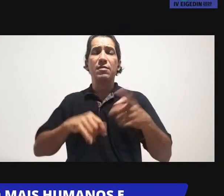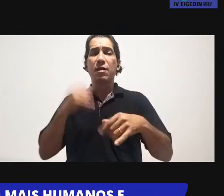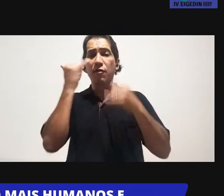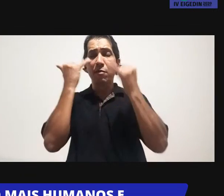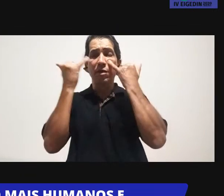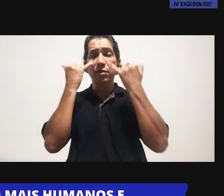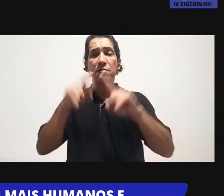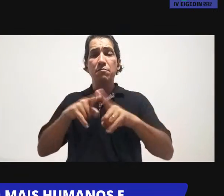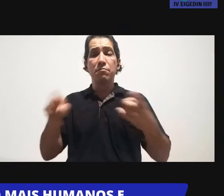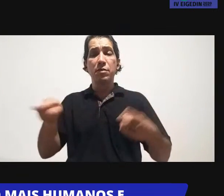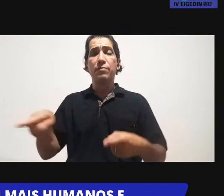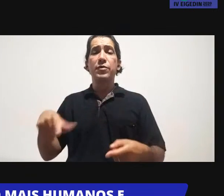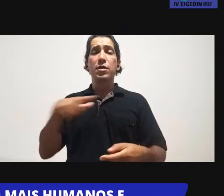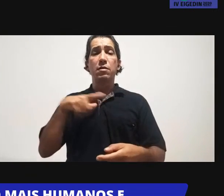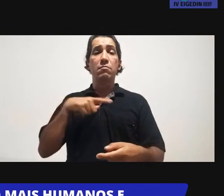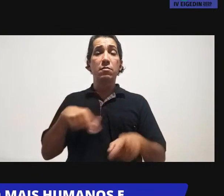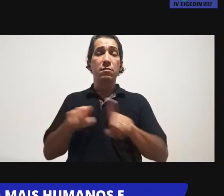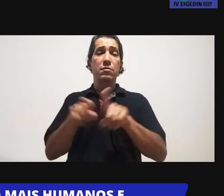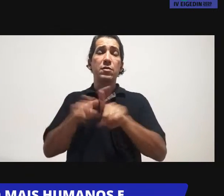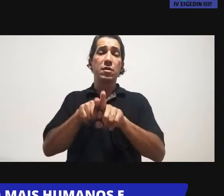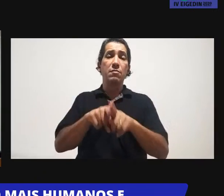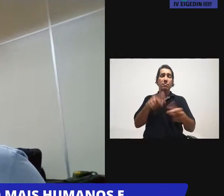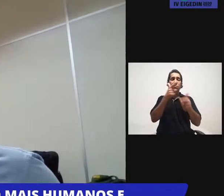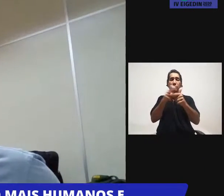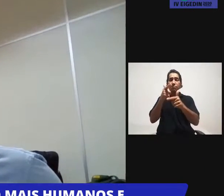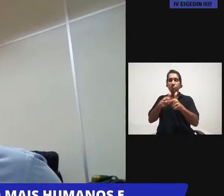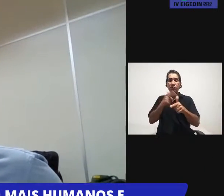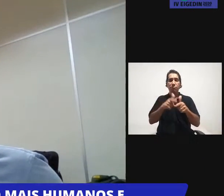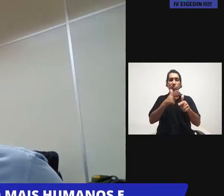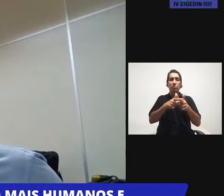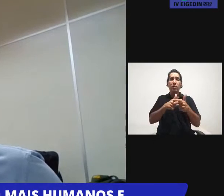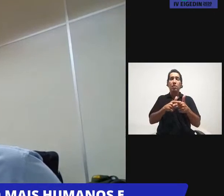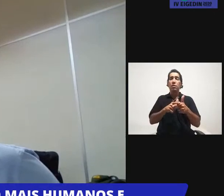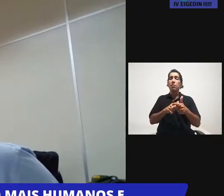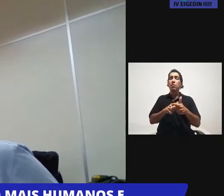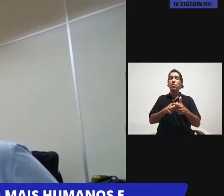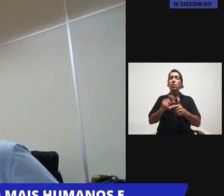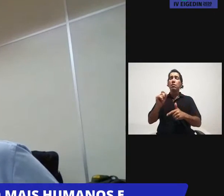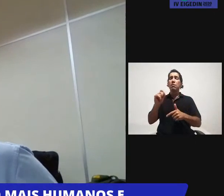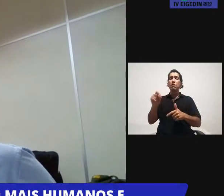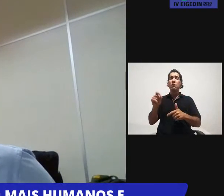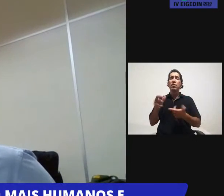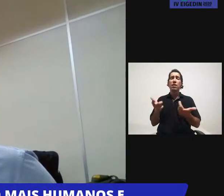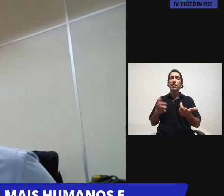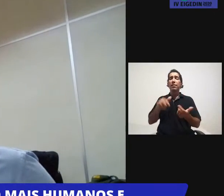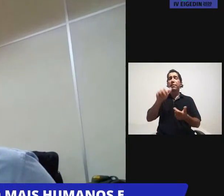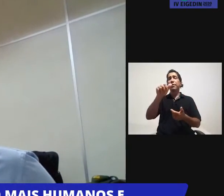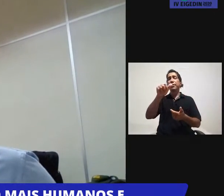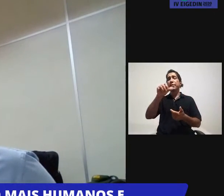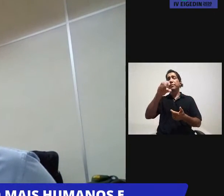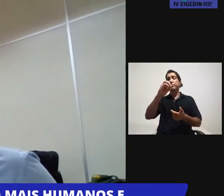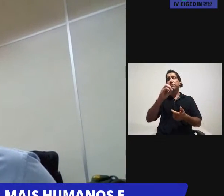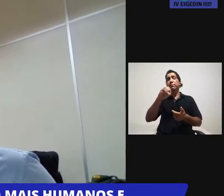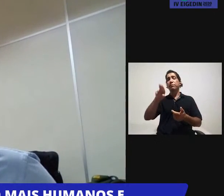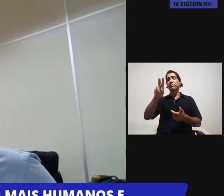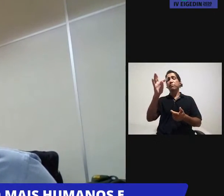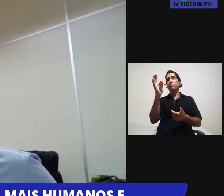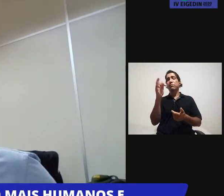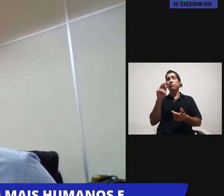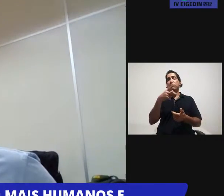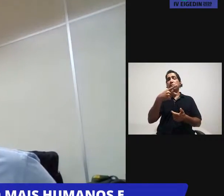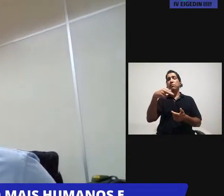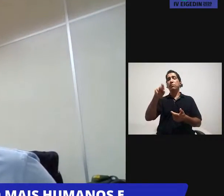tinha que conviver, né? E qual que é o output dele, né? Qual que é a saída do aviário de postura comercial?